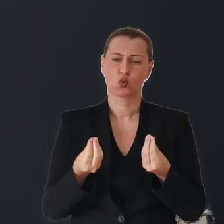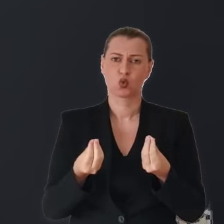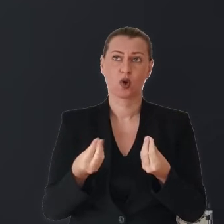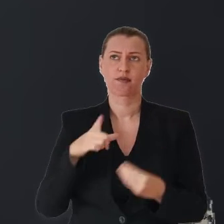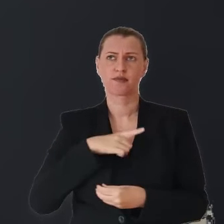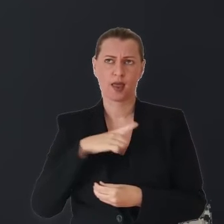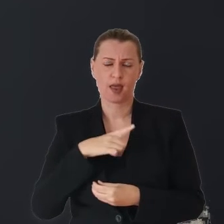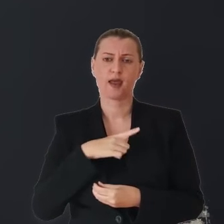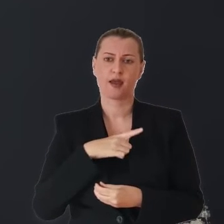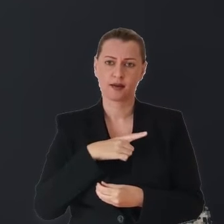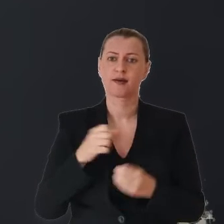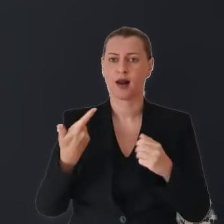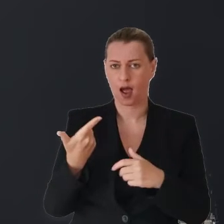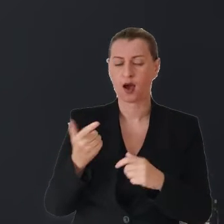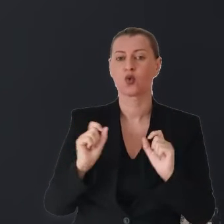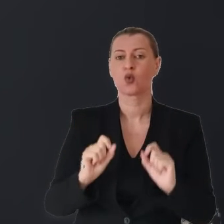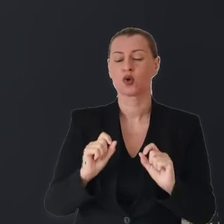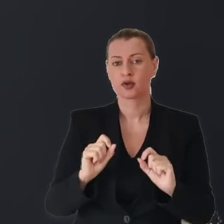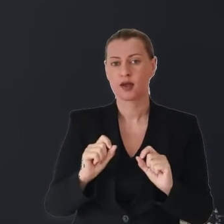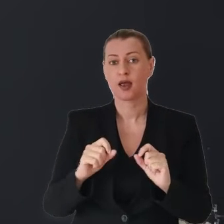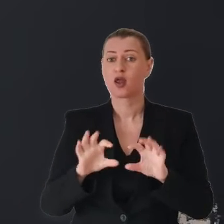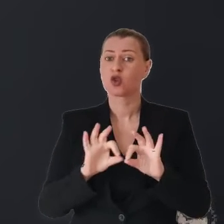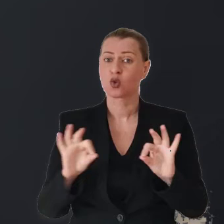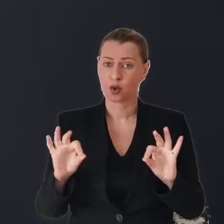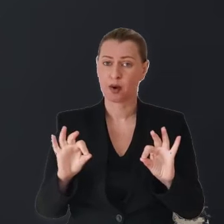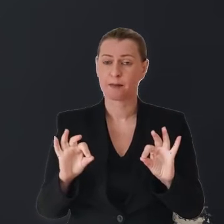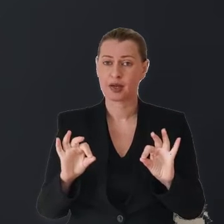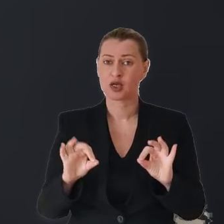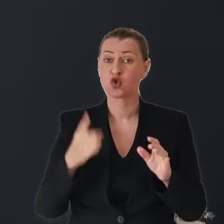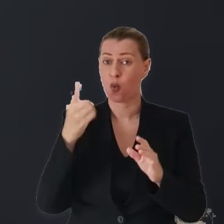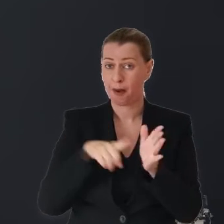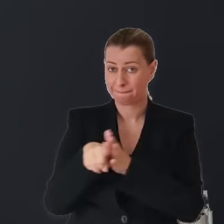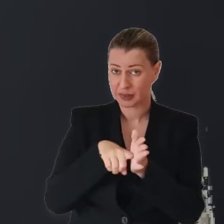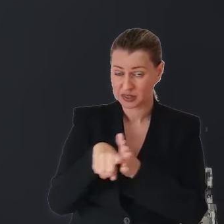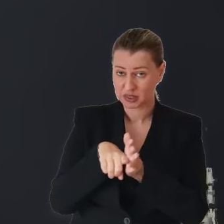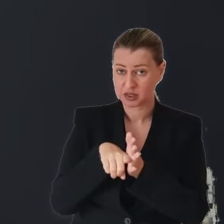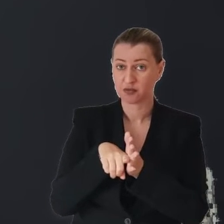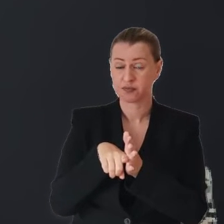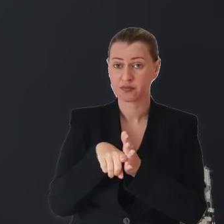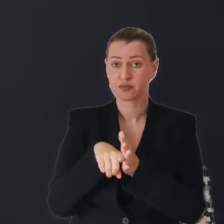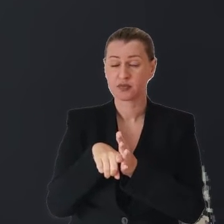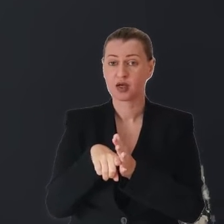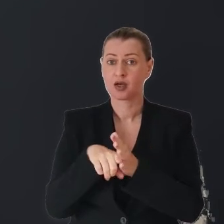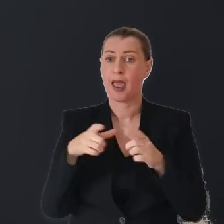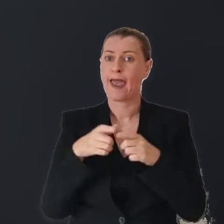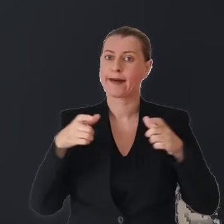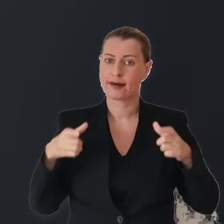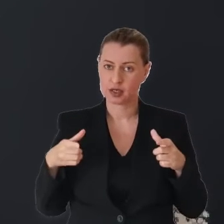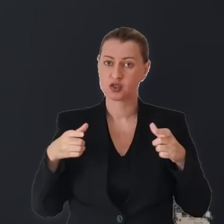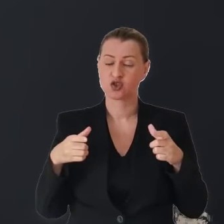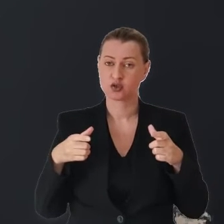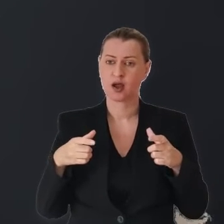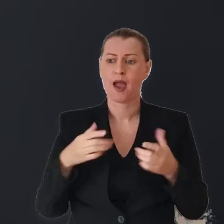Tem, né? Tem, claro. É que, normalmente, uma pesquisa, ela é grande,